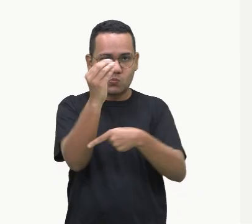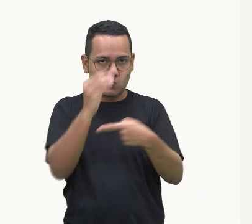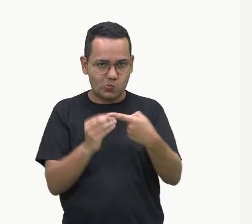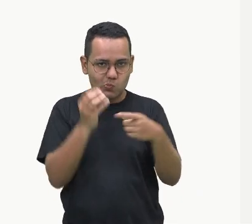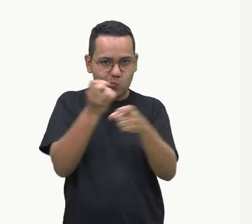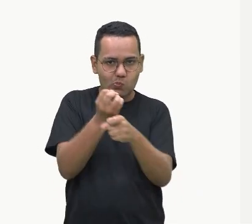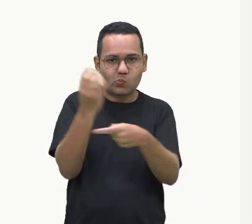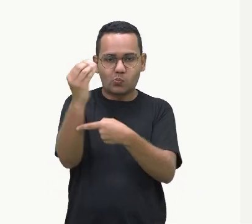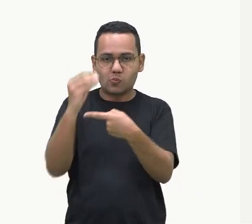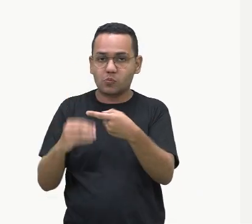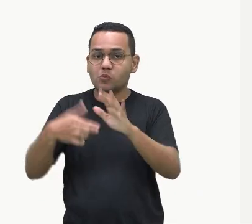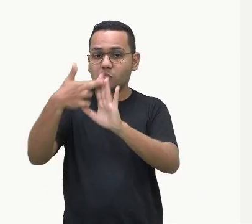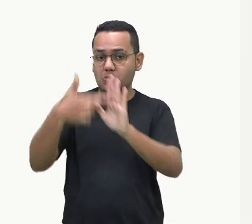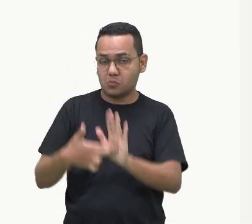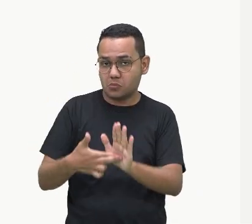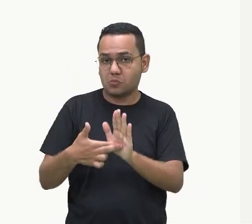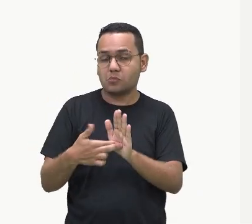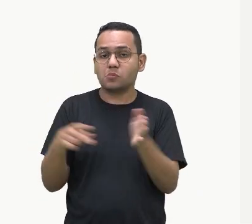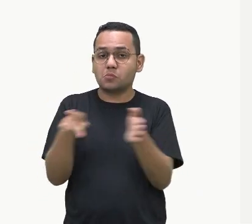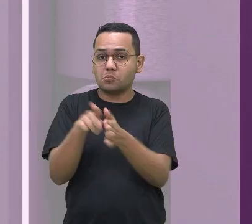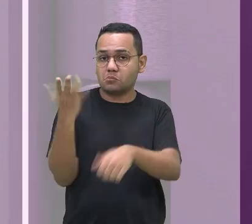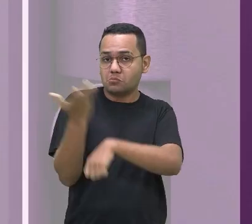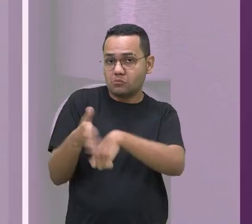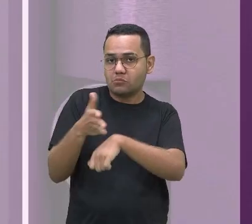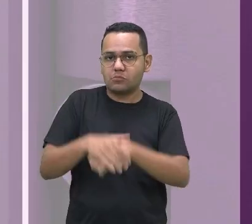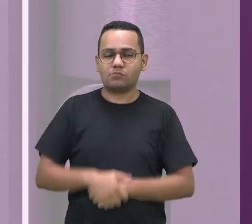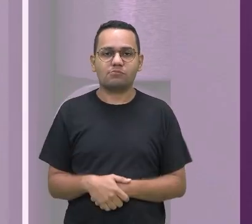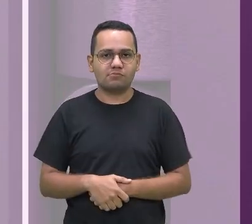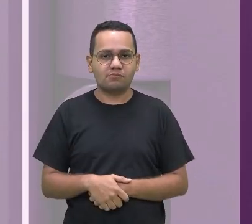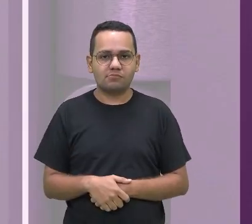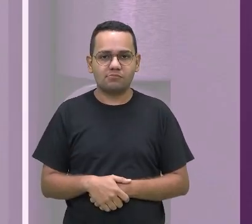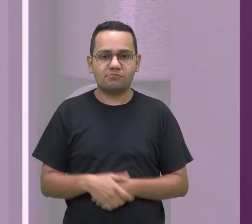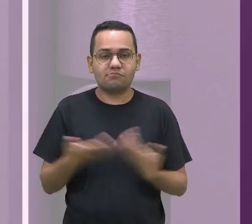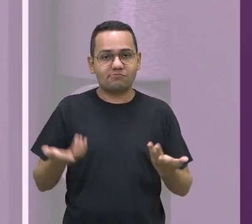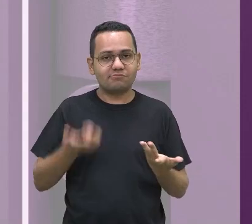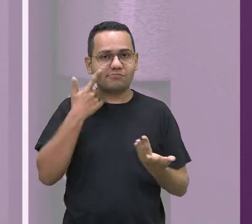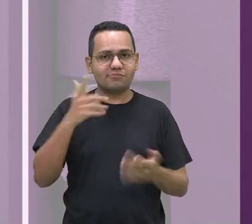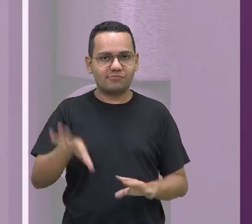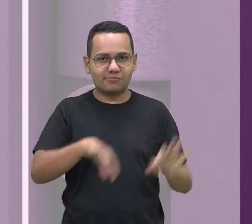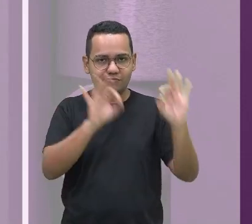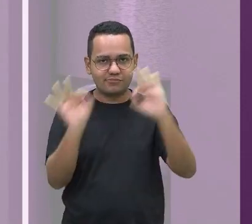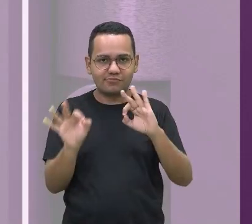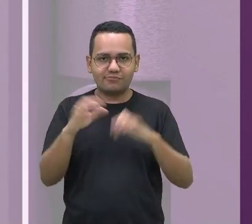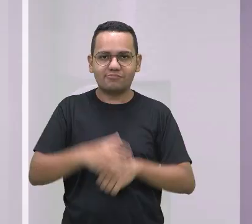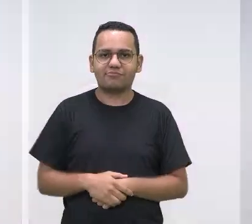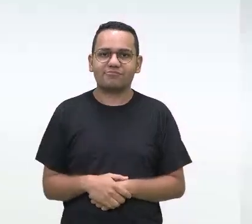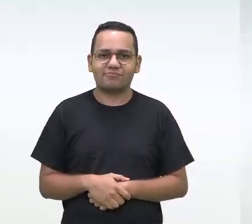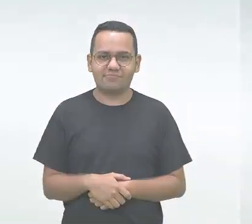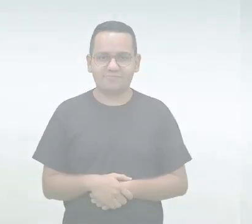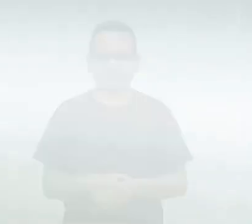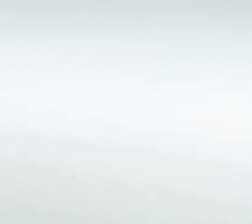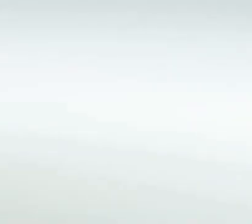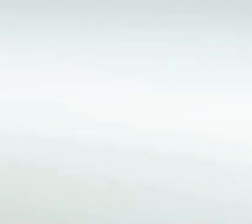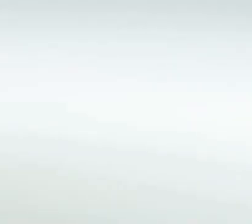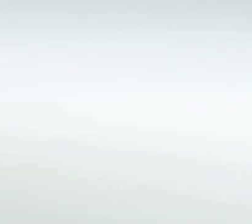suas propriedades, aplicação. Então, sem mais delongas, vamos à nossa aula.